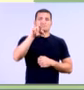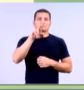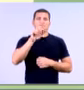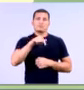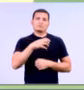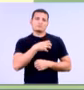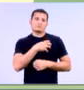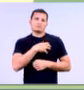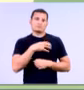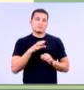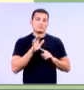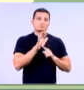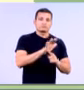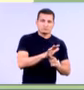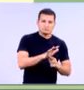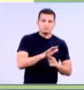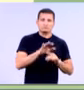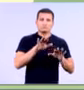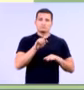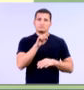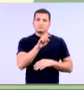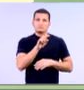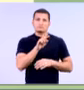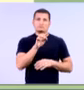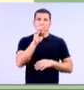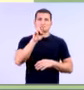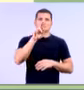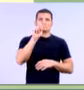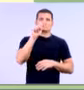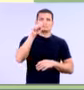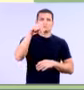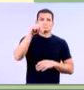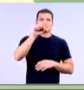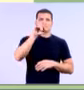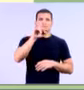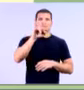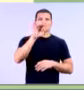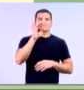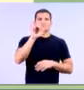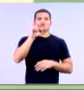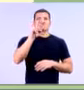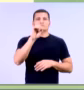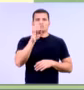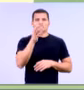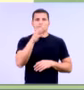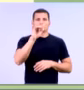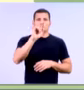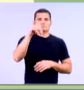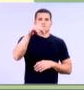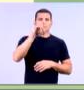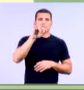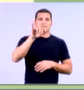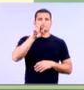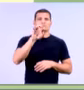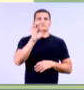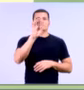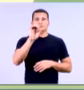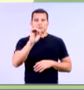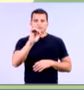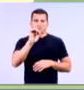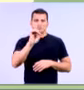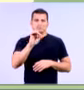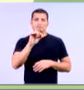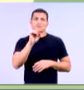Mas ele passa a ser transitivo indireto quando ele está no sentido de ver ou presenciar. Portanto, precisa de